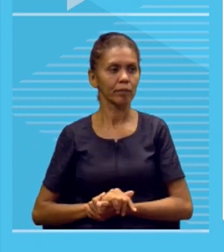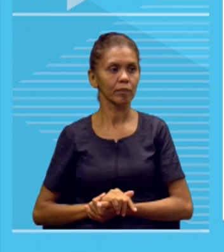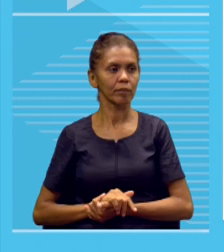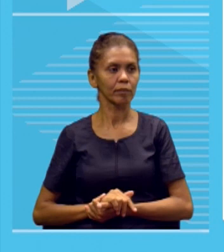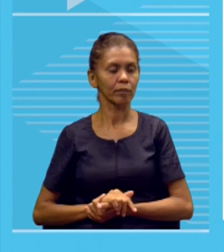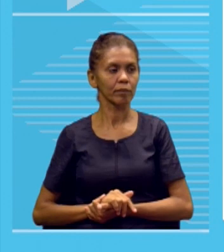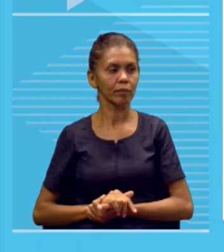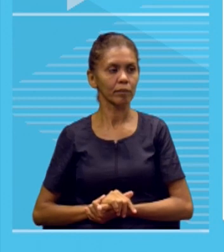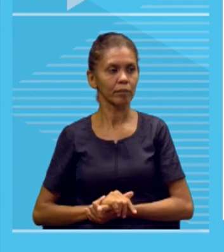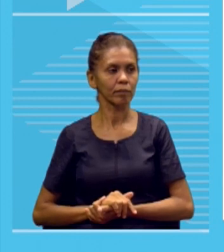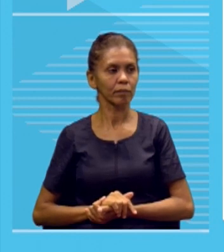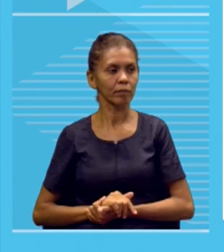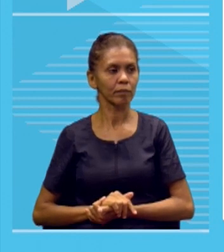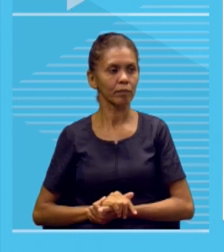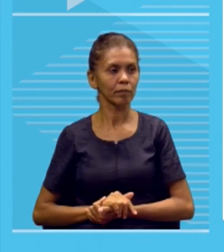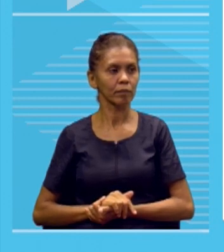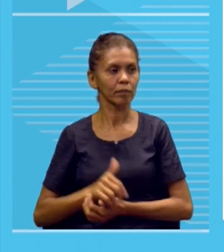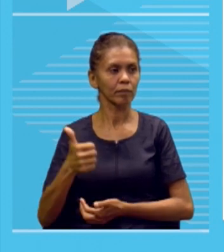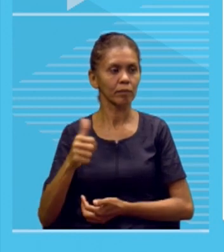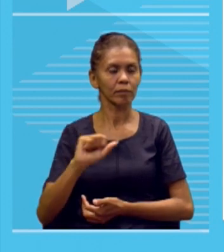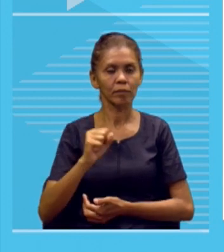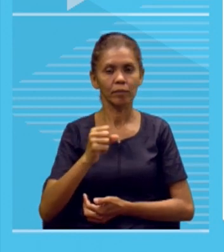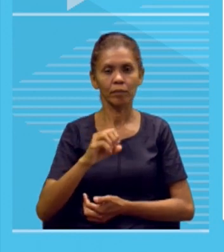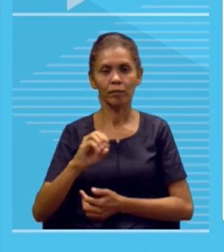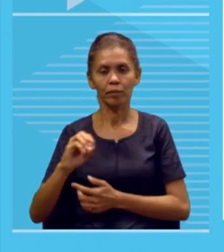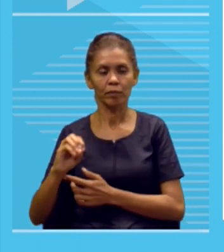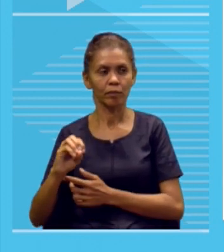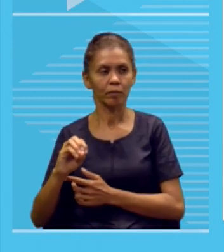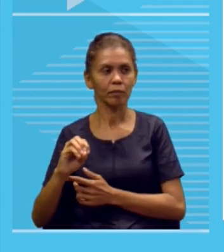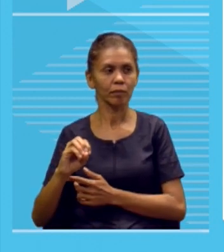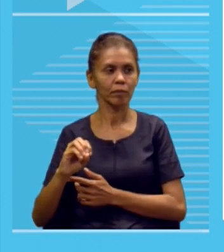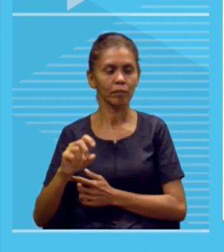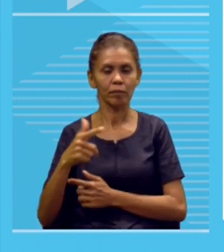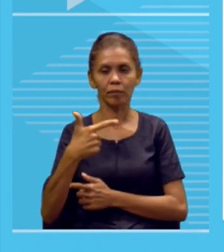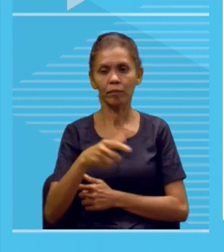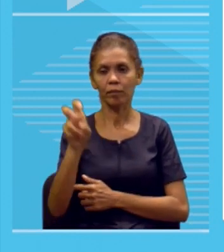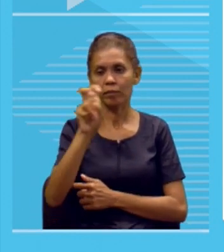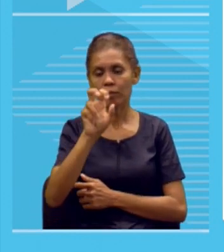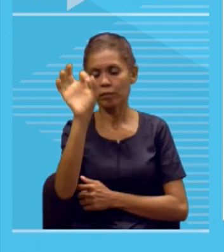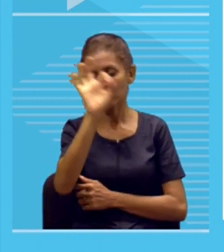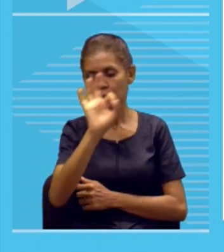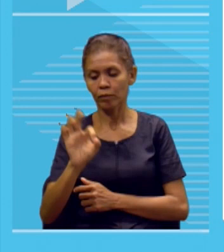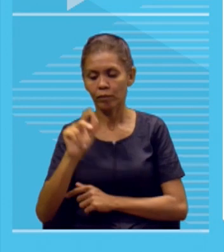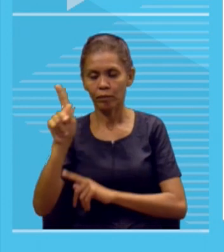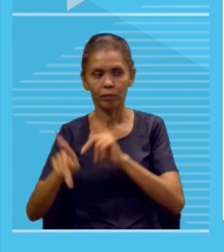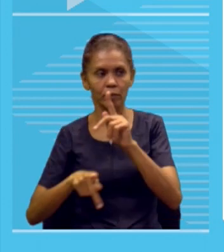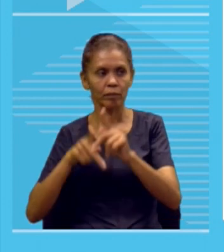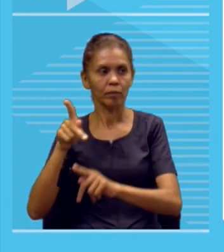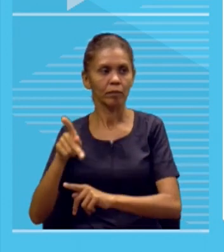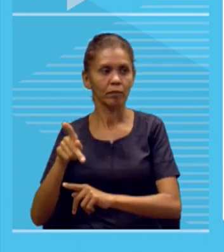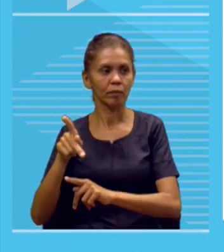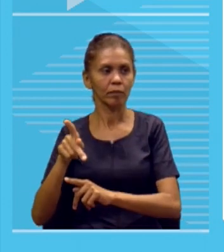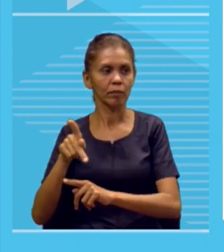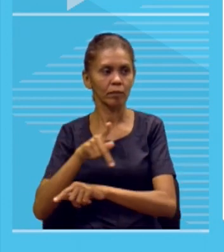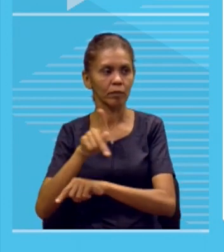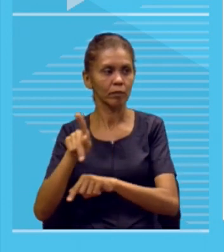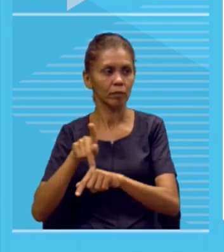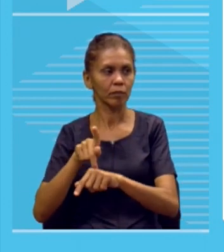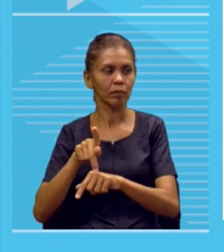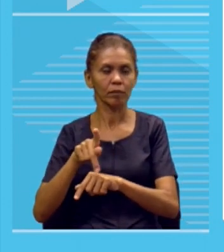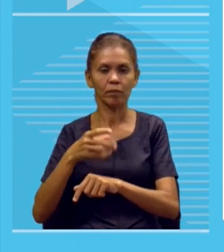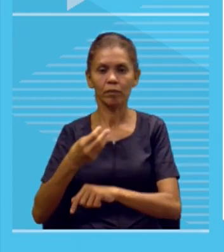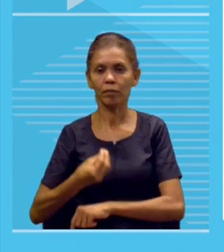Inglaterra. Então, em 1800, apenas 25% da população desse país era